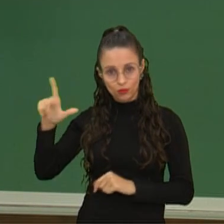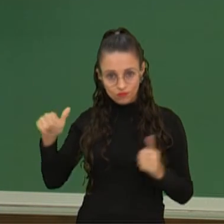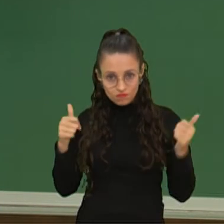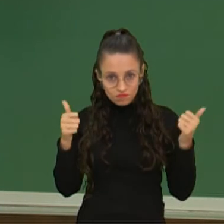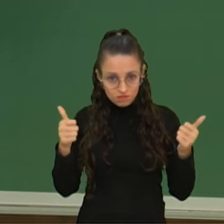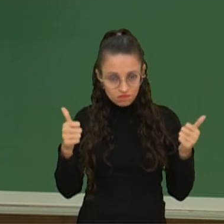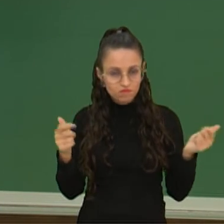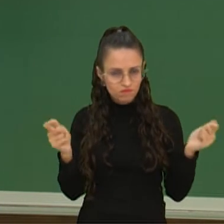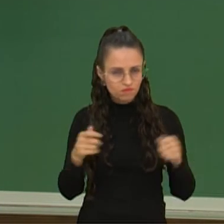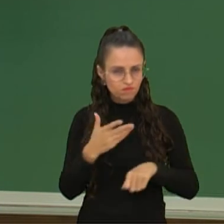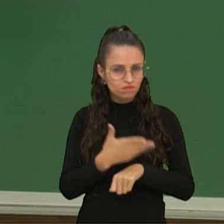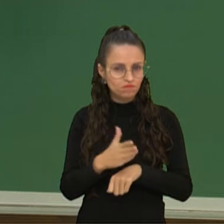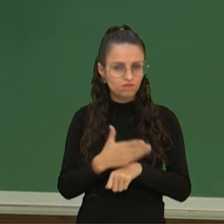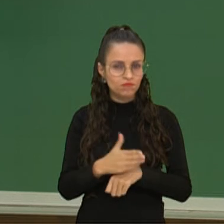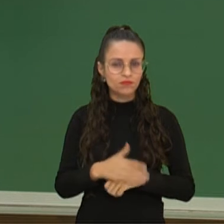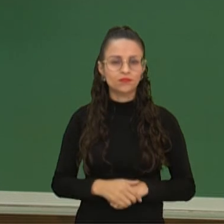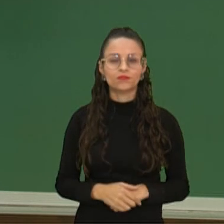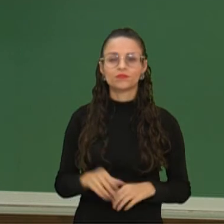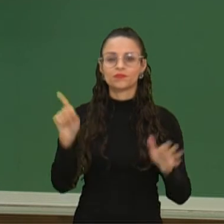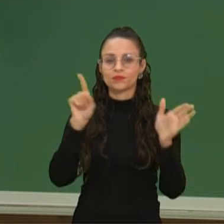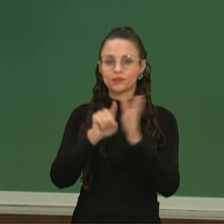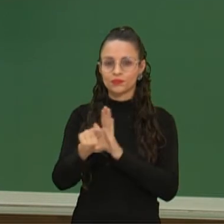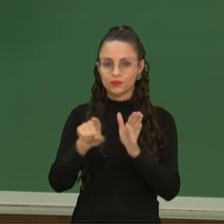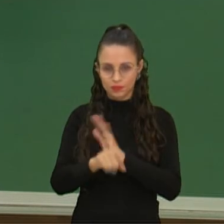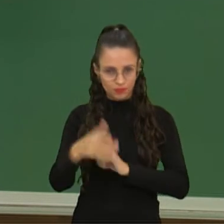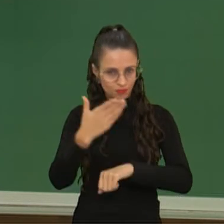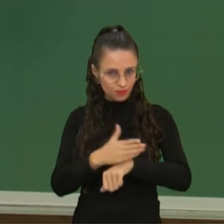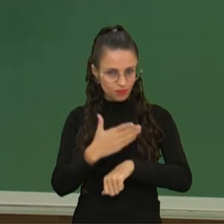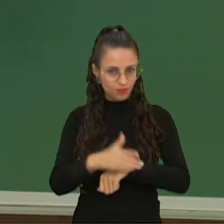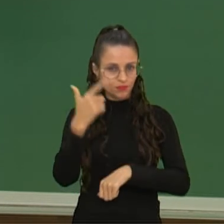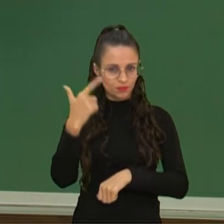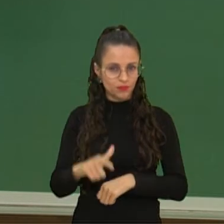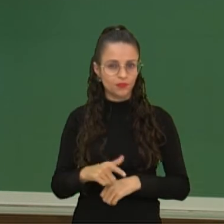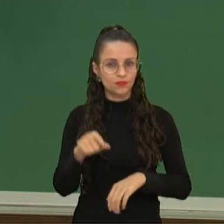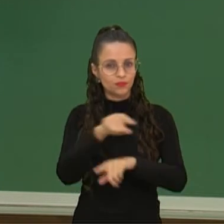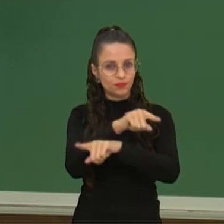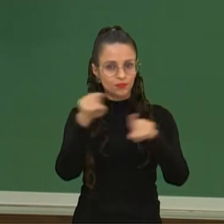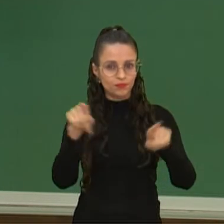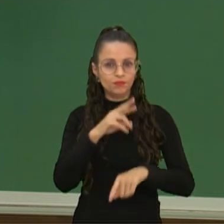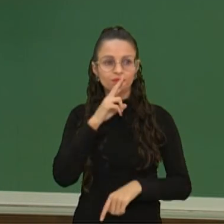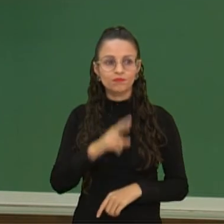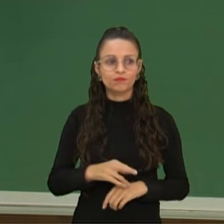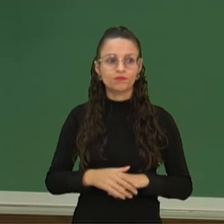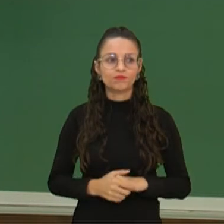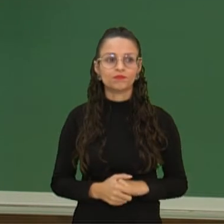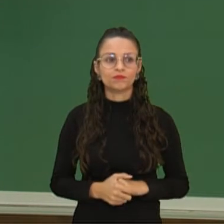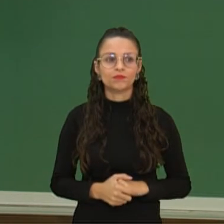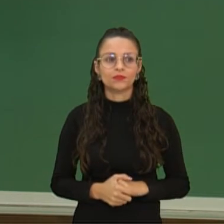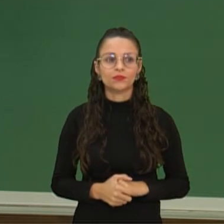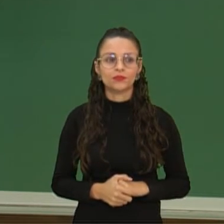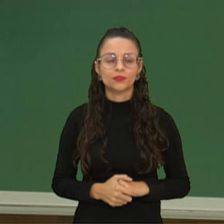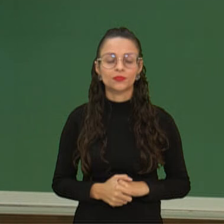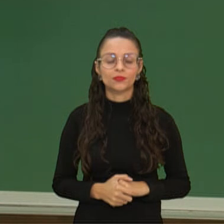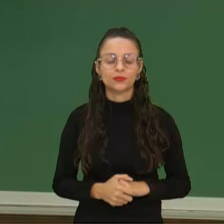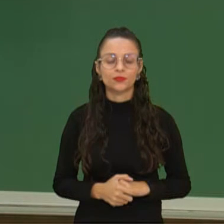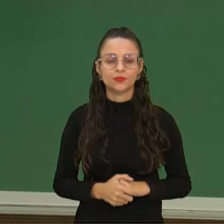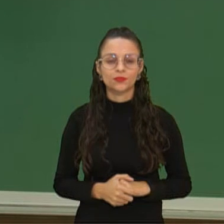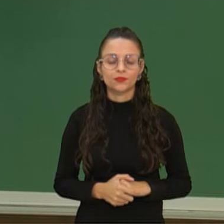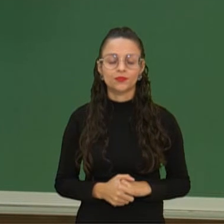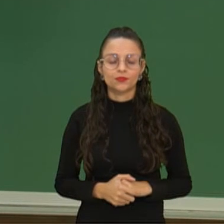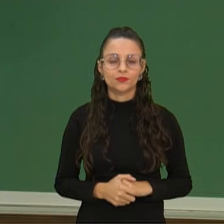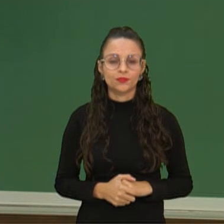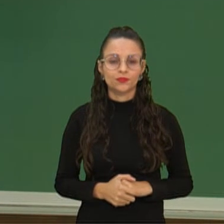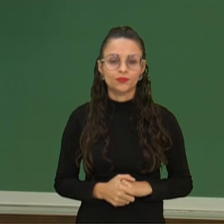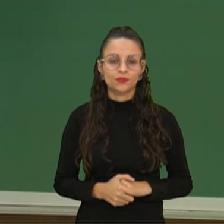praticar? Então, vamos lá. Vamos para o nosso quiz. Praticar mais um pouco. Esse quiz aqui vocês vão fazer sozinhos, hein? Então, olha só. Choose the